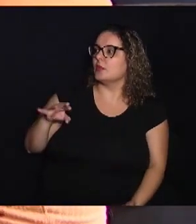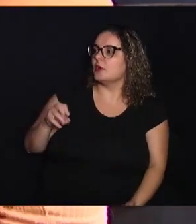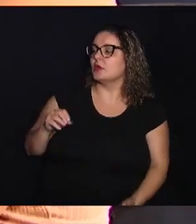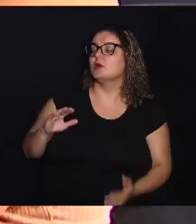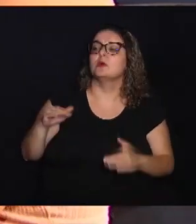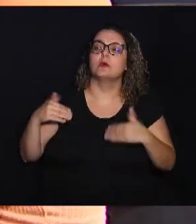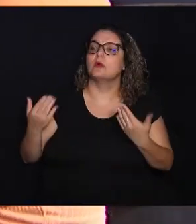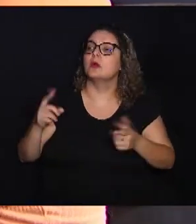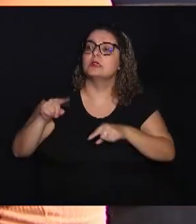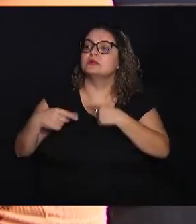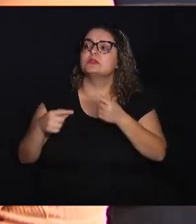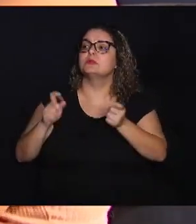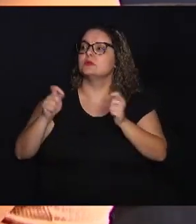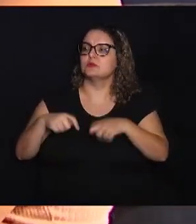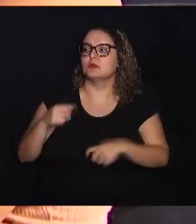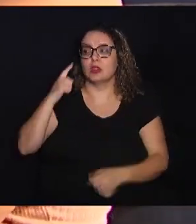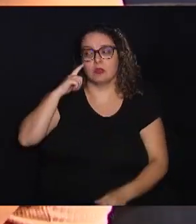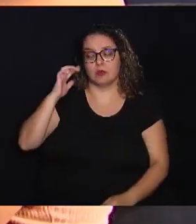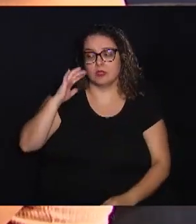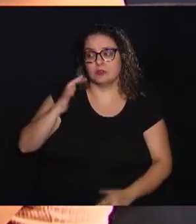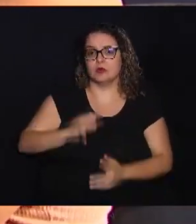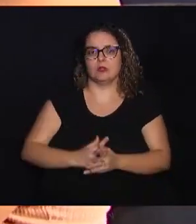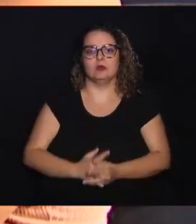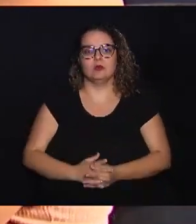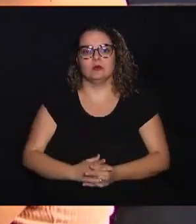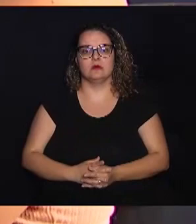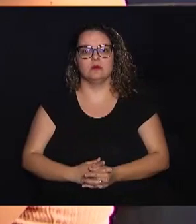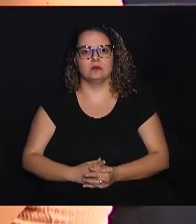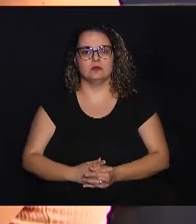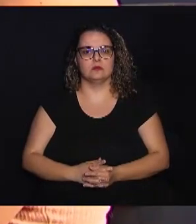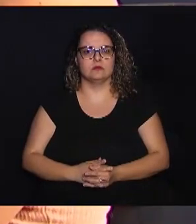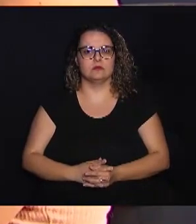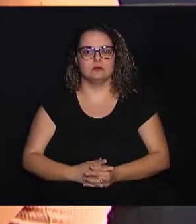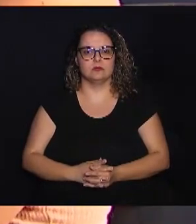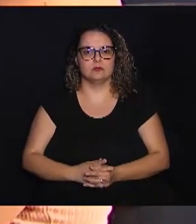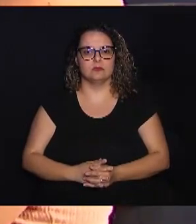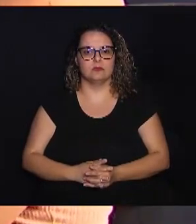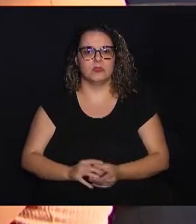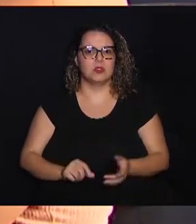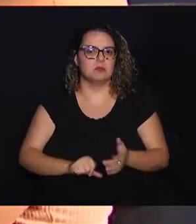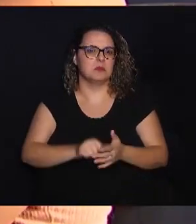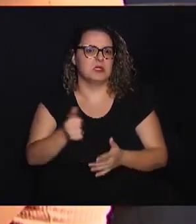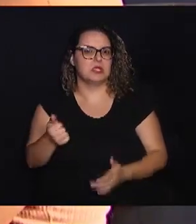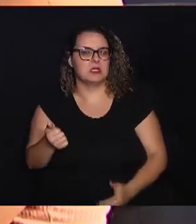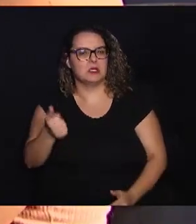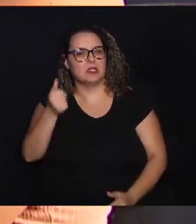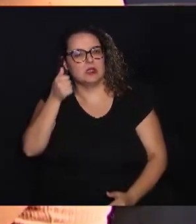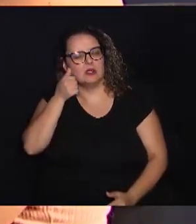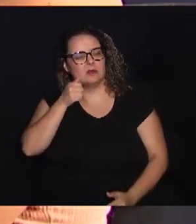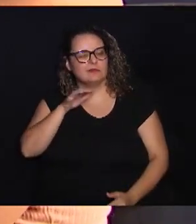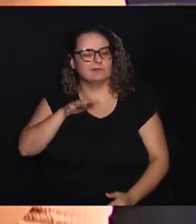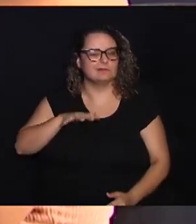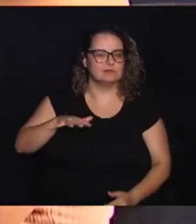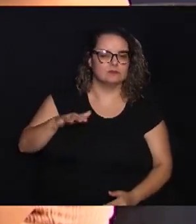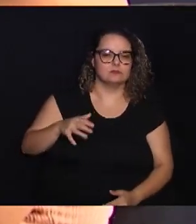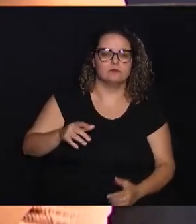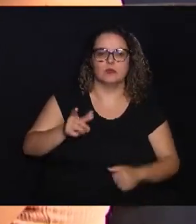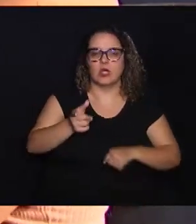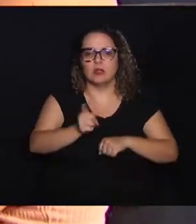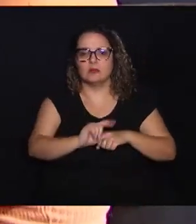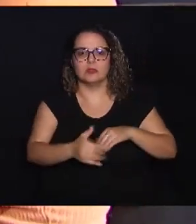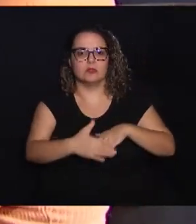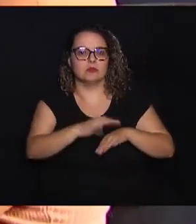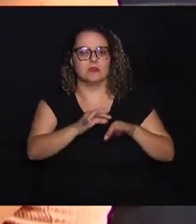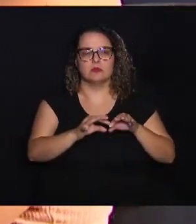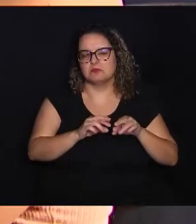outras possibilidades que você pensou? A princípio, essa coisa feminina, uma loja de calçados, alguma